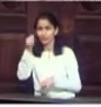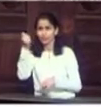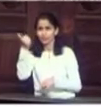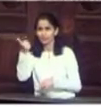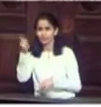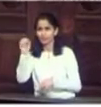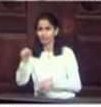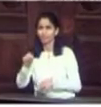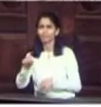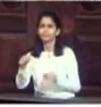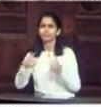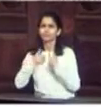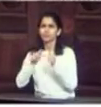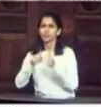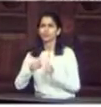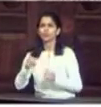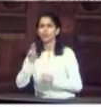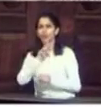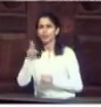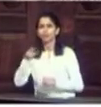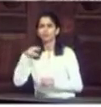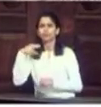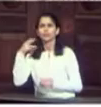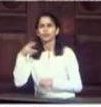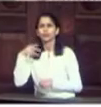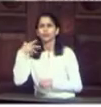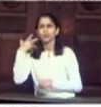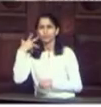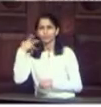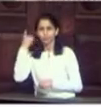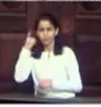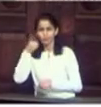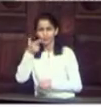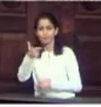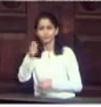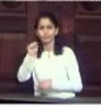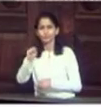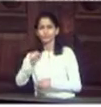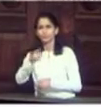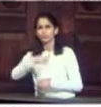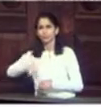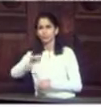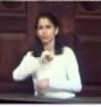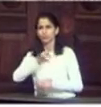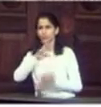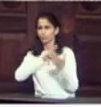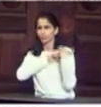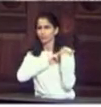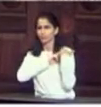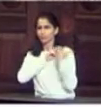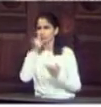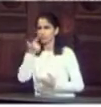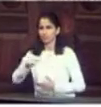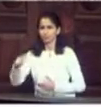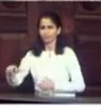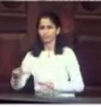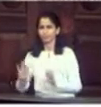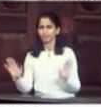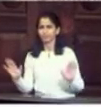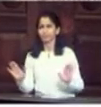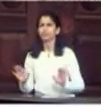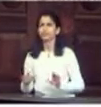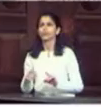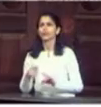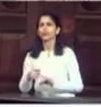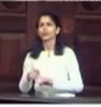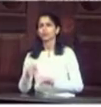Eu e outros 28 deputados que votaram contra essa matéria não seremos os responsáveis para que, por